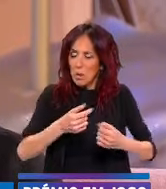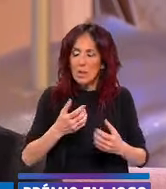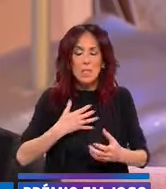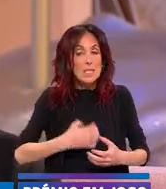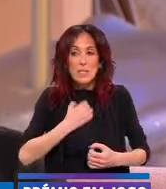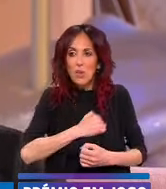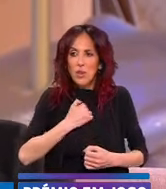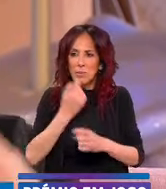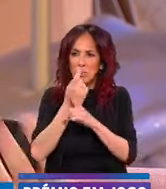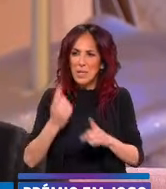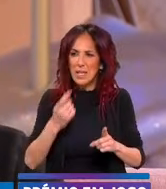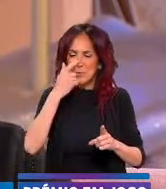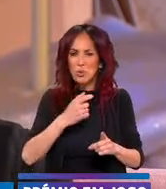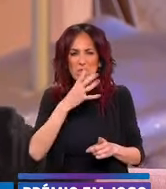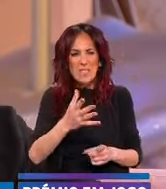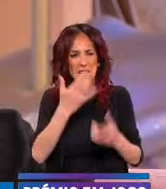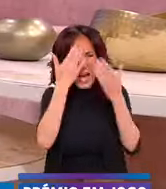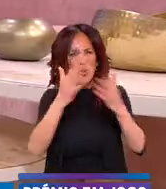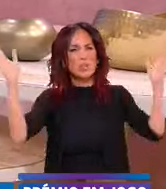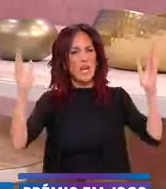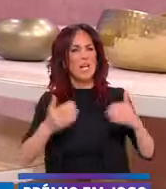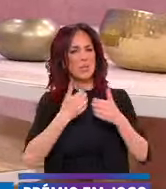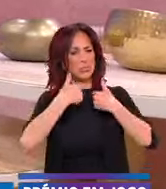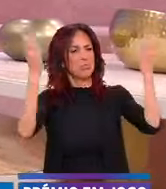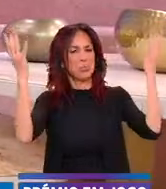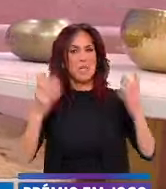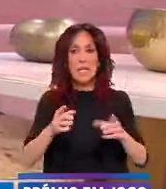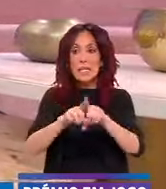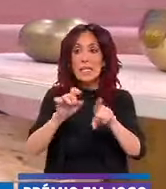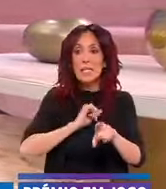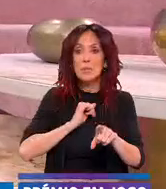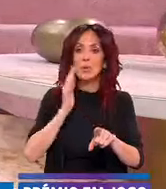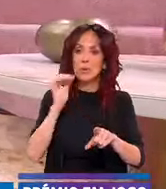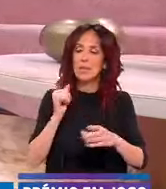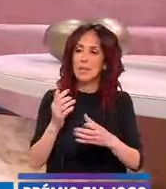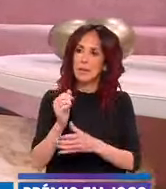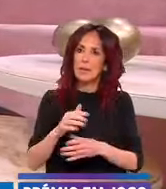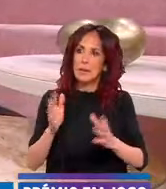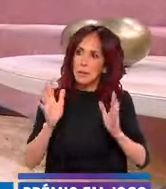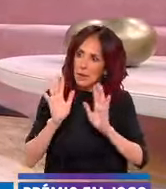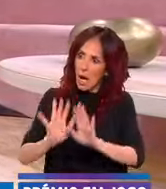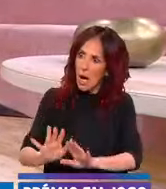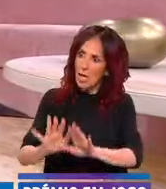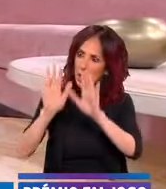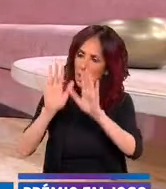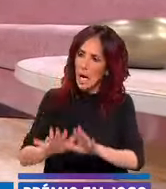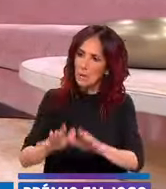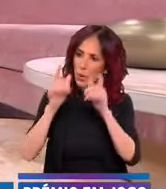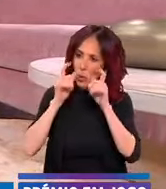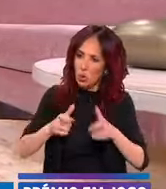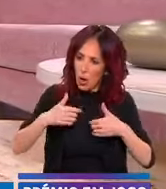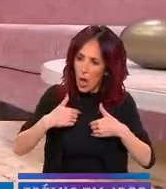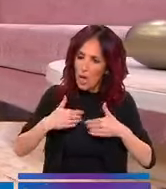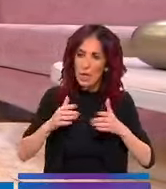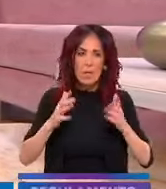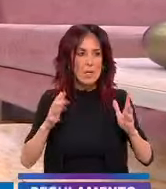revoltado porque depois eu percebo que mesmo a falar com o meu irmão o meu irmão tenta-me puxar um bocadinho à terra não reages assim e etc e eu e eu